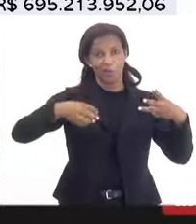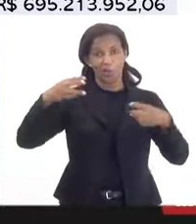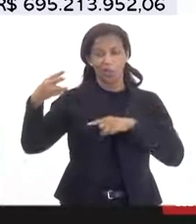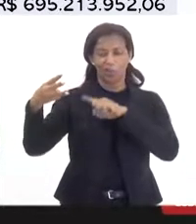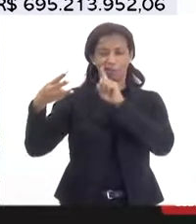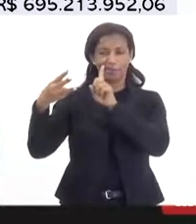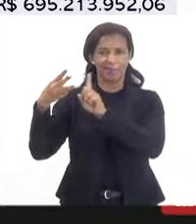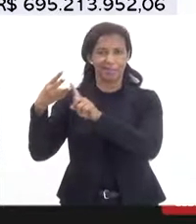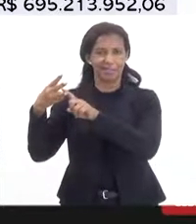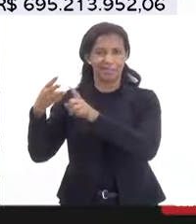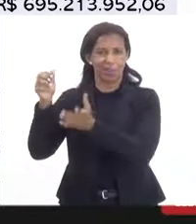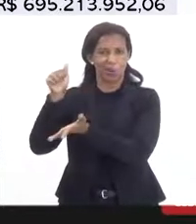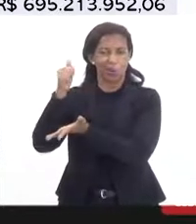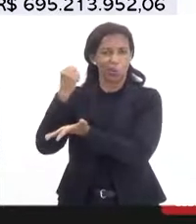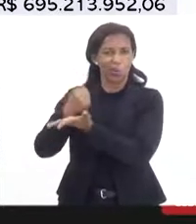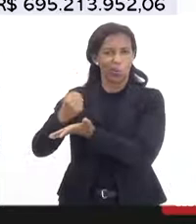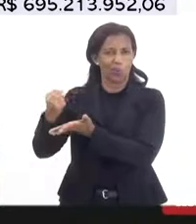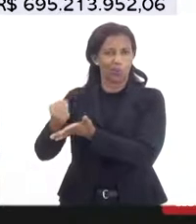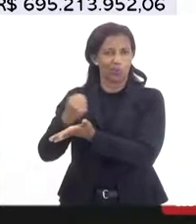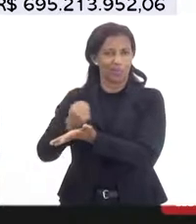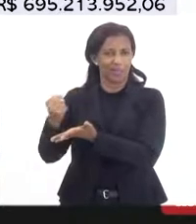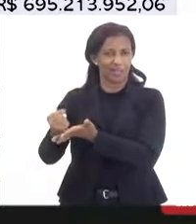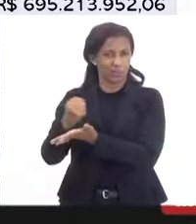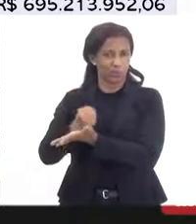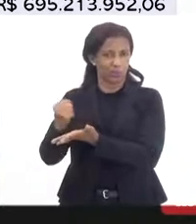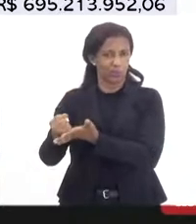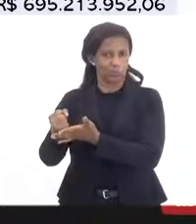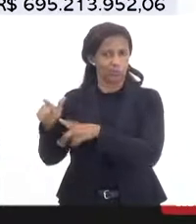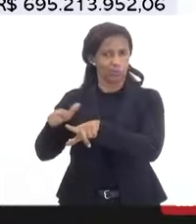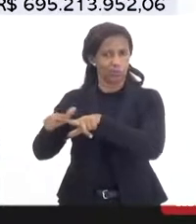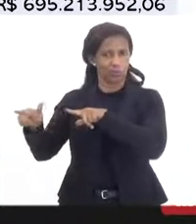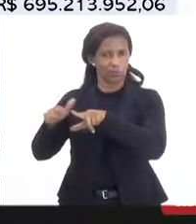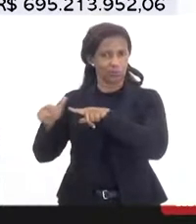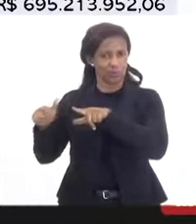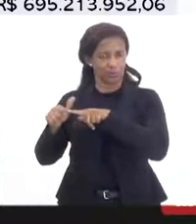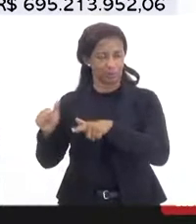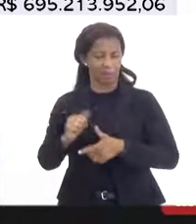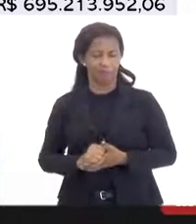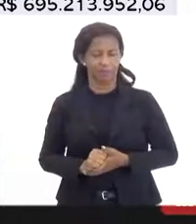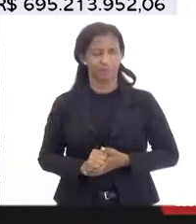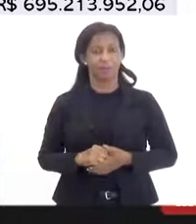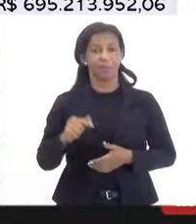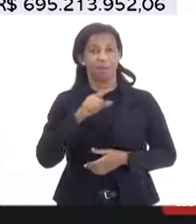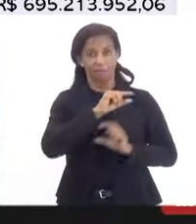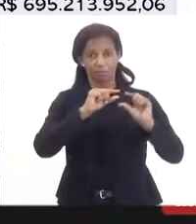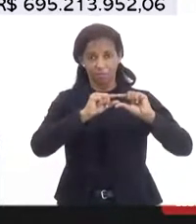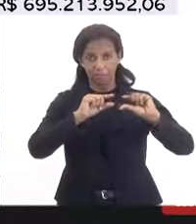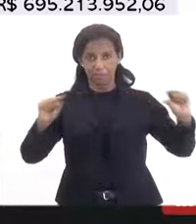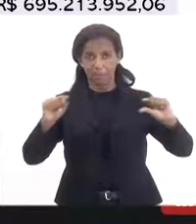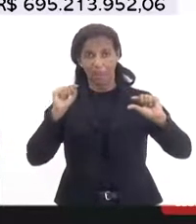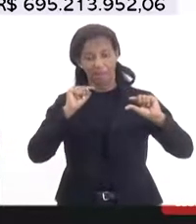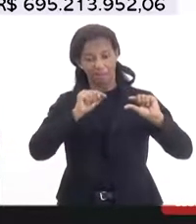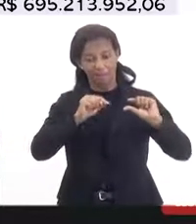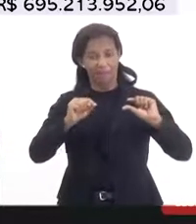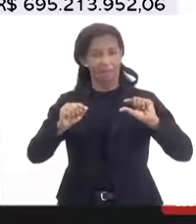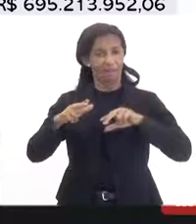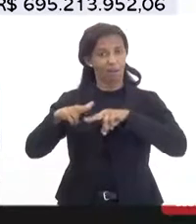razão de contrato de prestação de serviços ou fretamento. É um caso em que a empresa